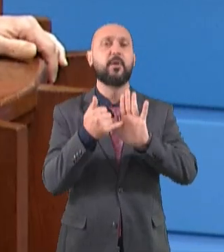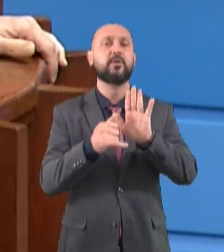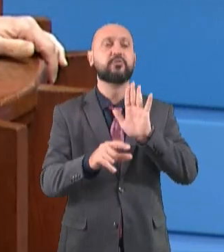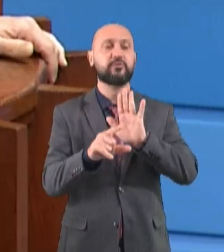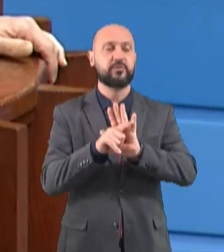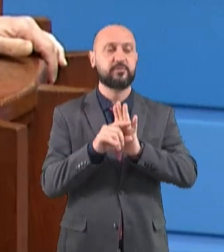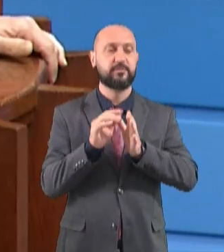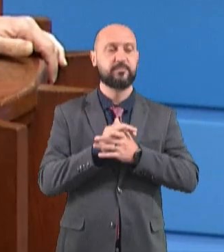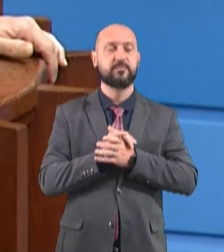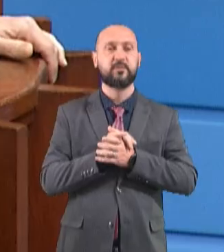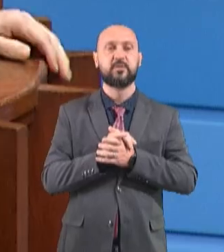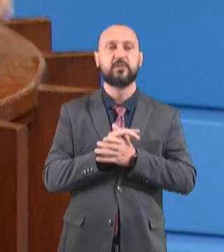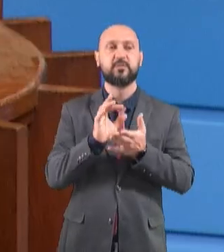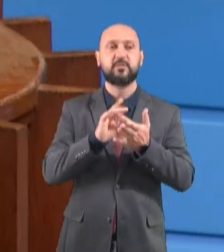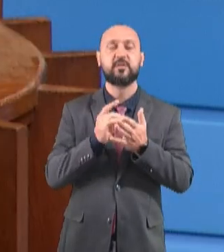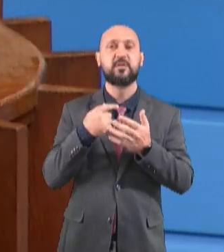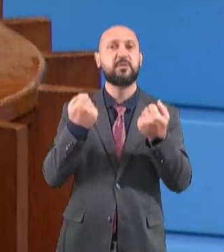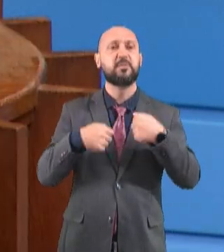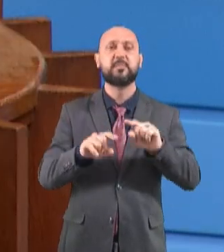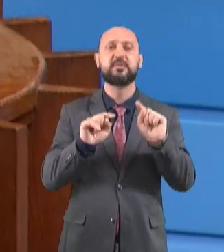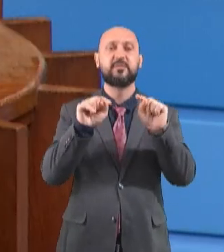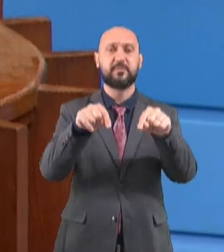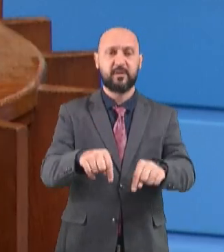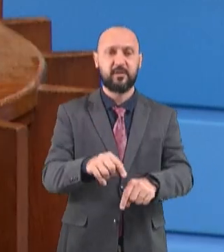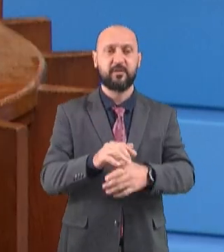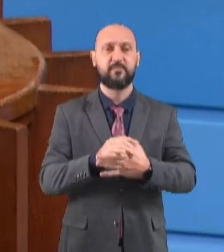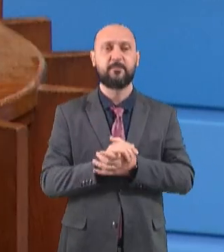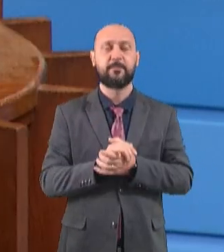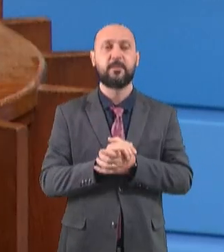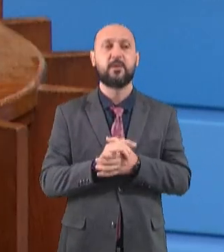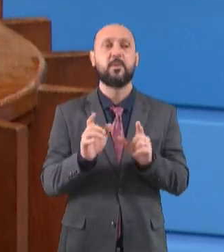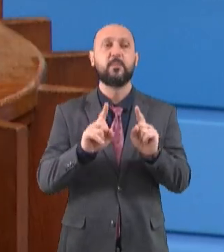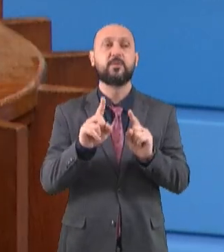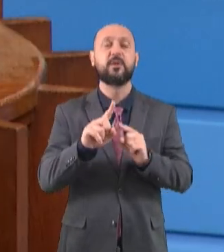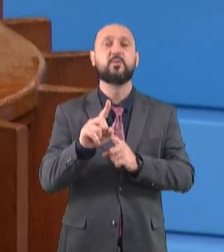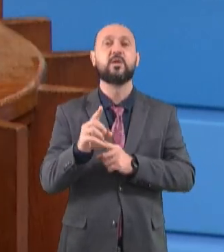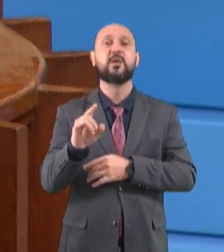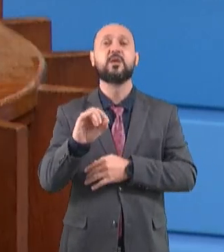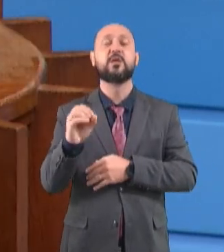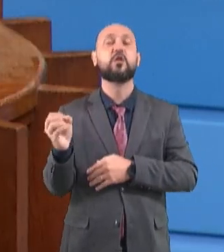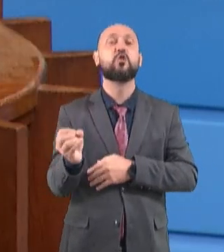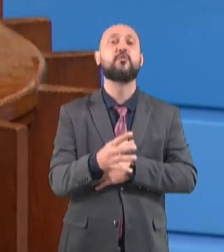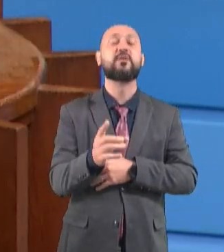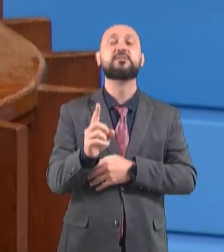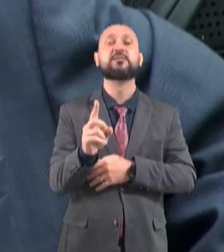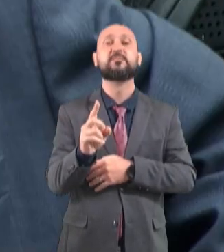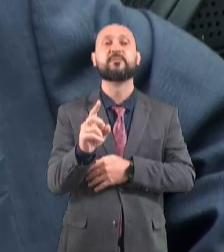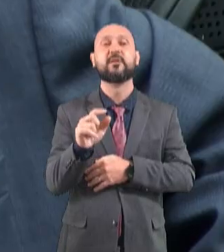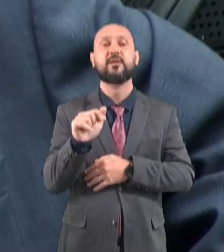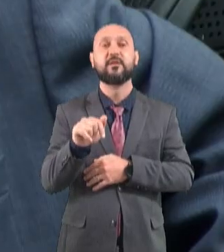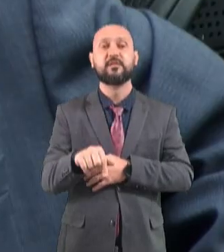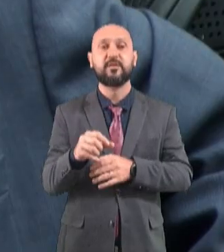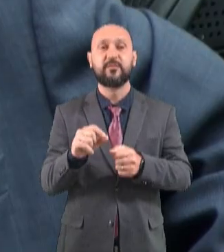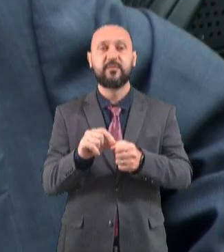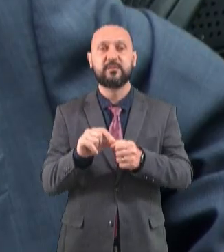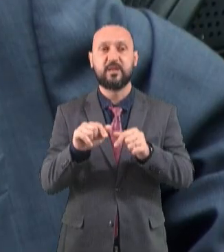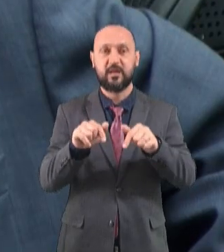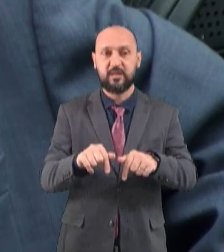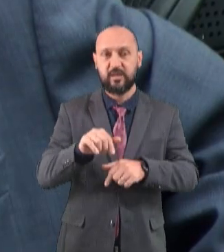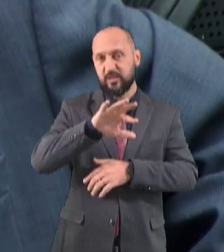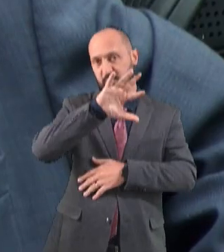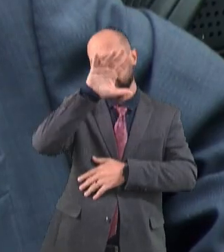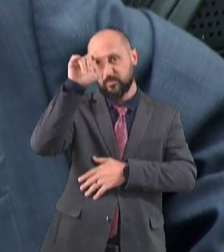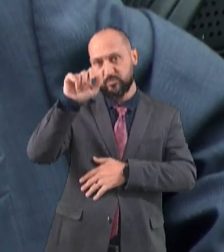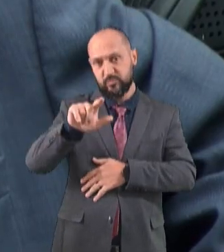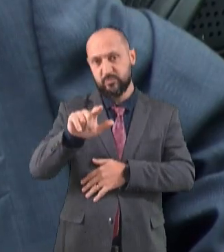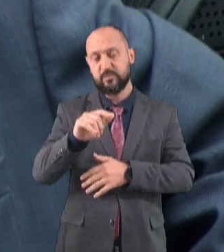lei, na verdade nem precisaria vir para cá, porque não é uma inovação, ou não é uma coisa que está sendo feita apenas no Mato